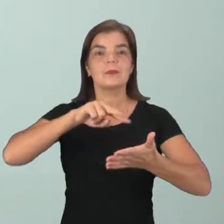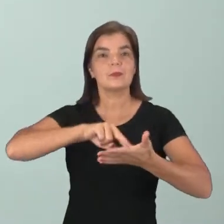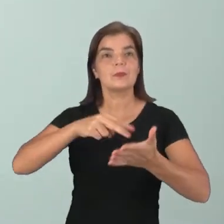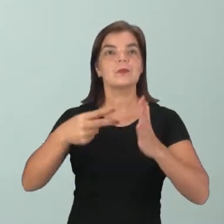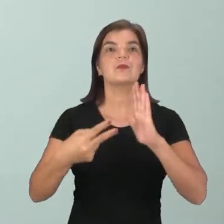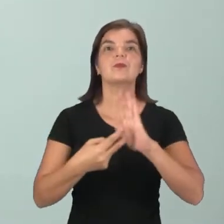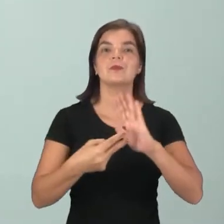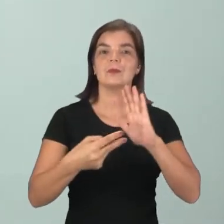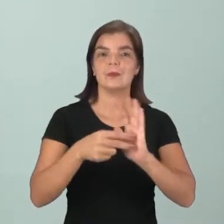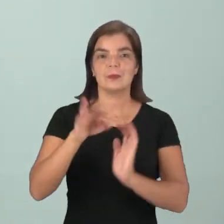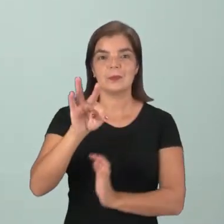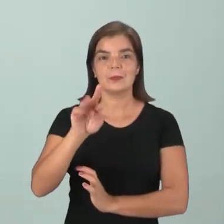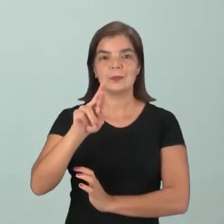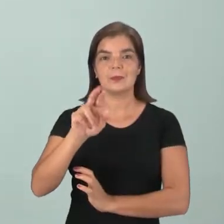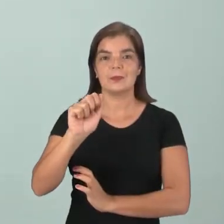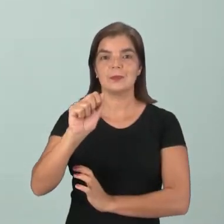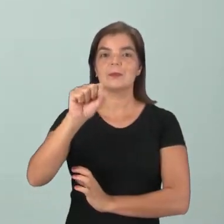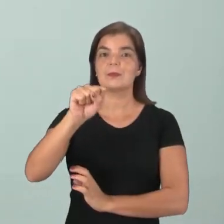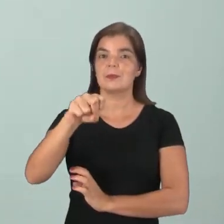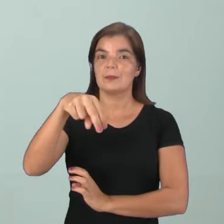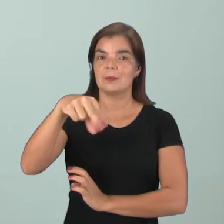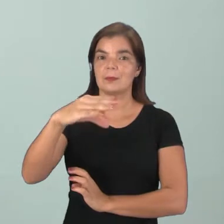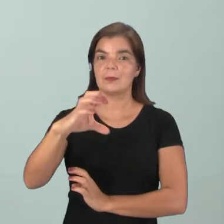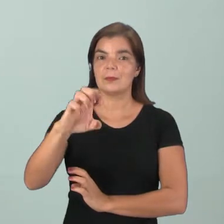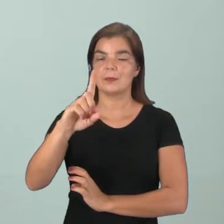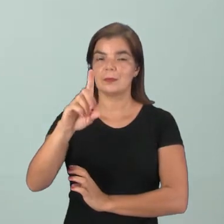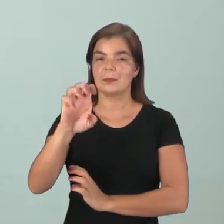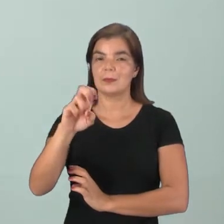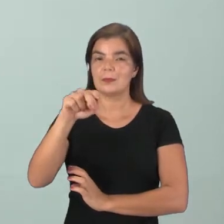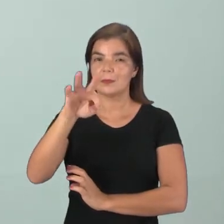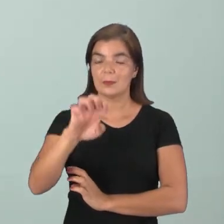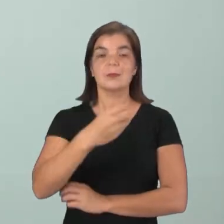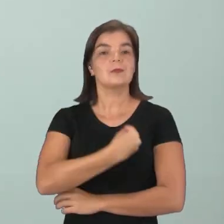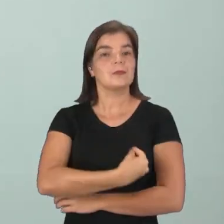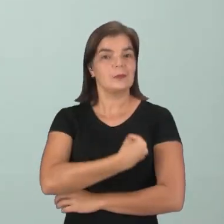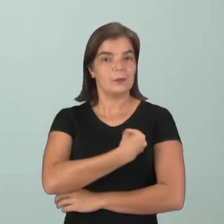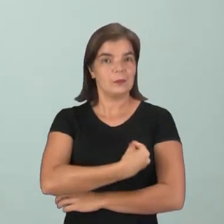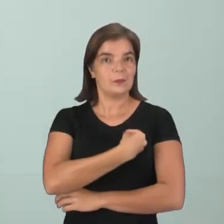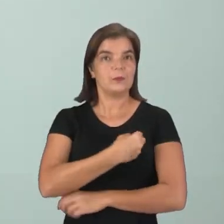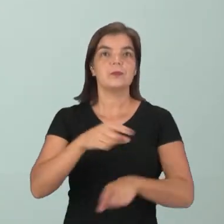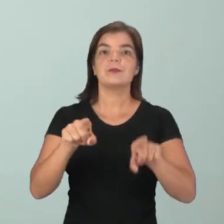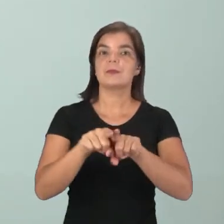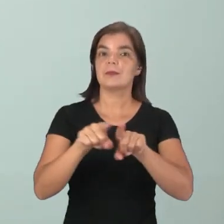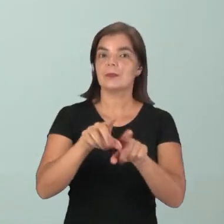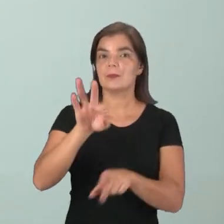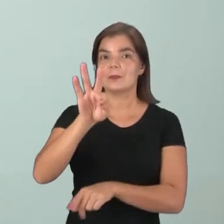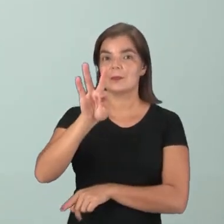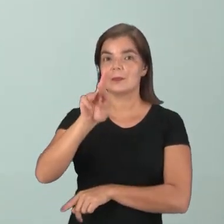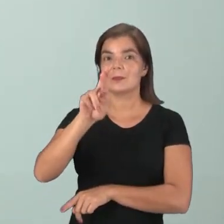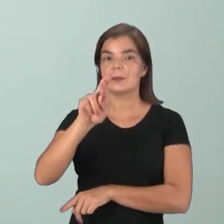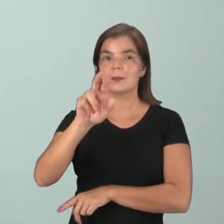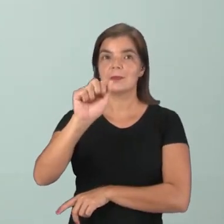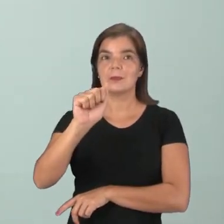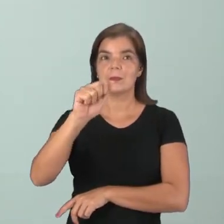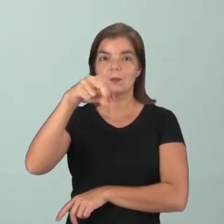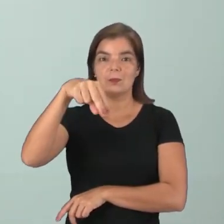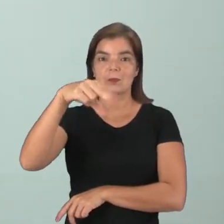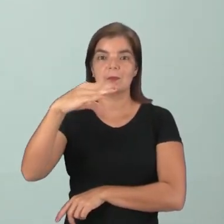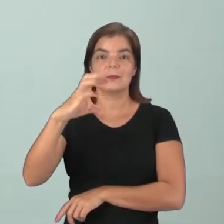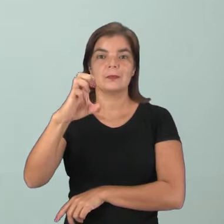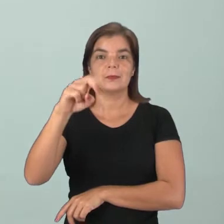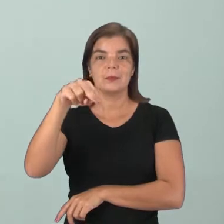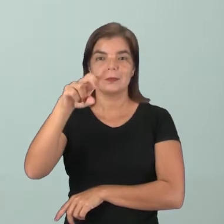nesta aula o significado do transcendente na vida. Transcendente, o